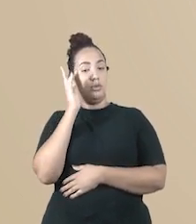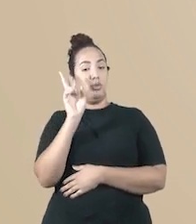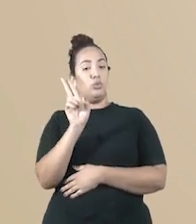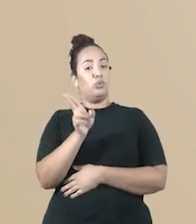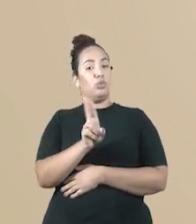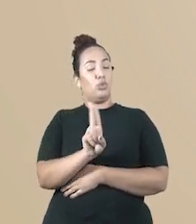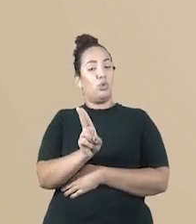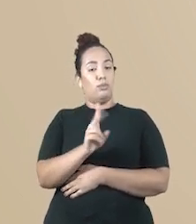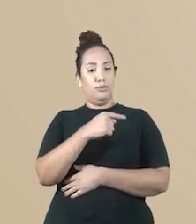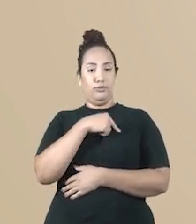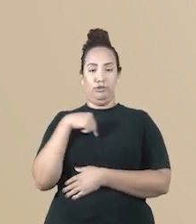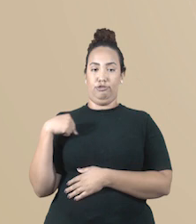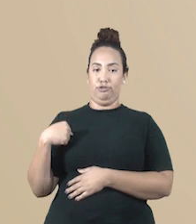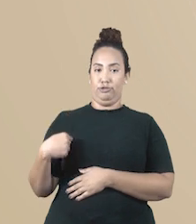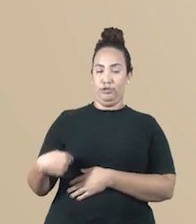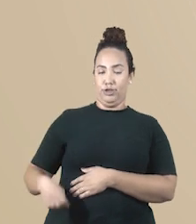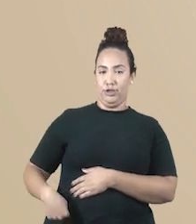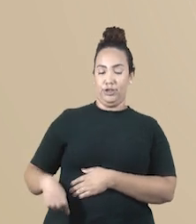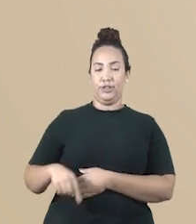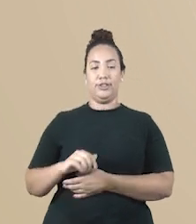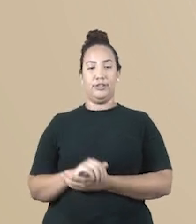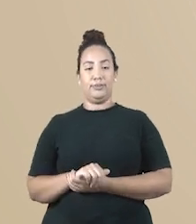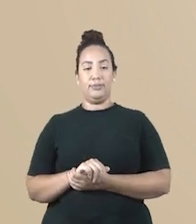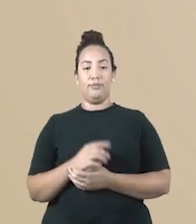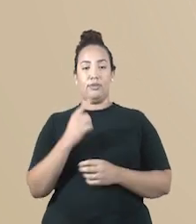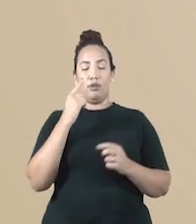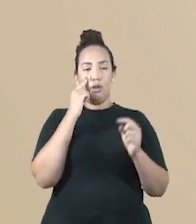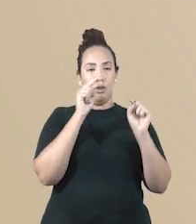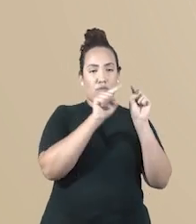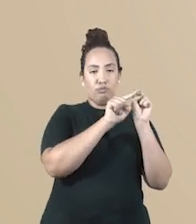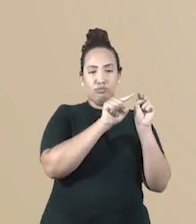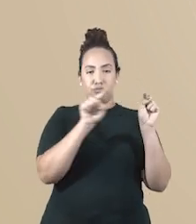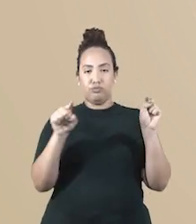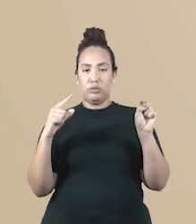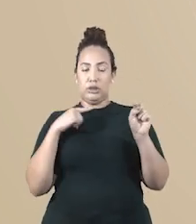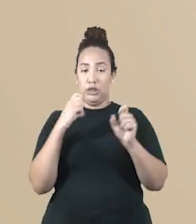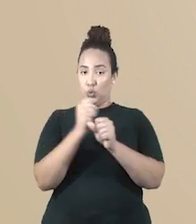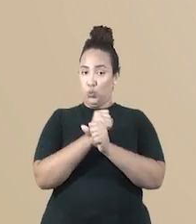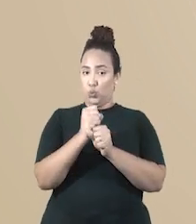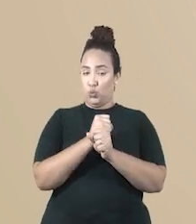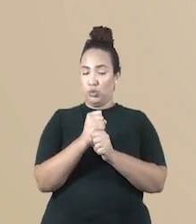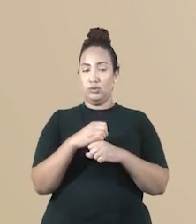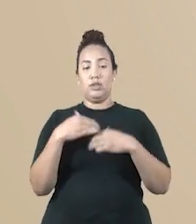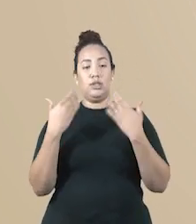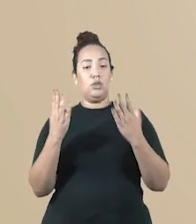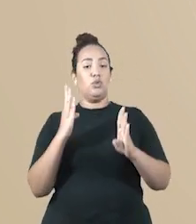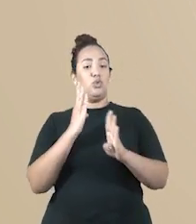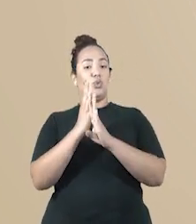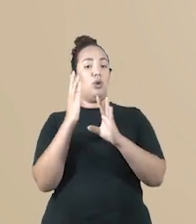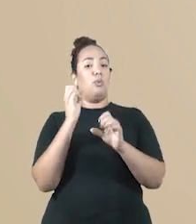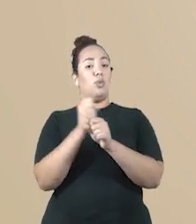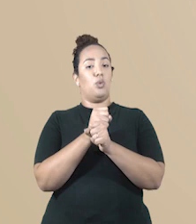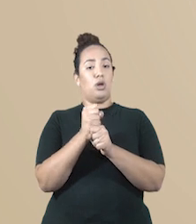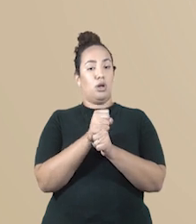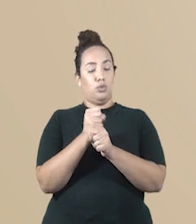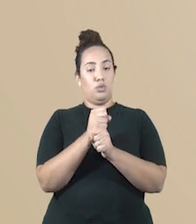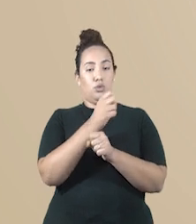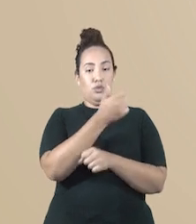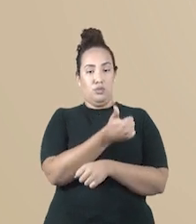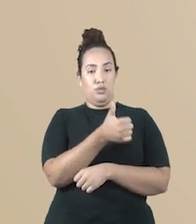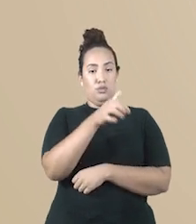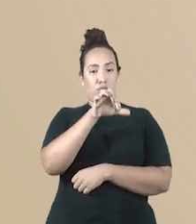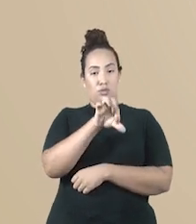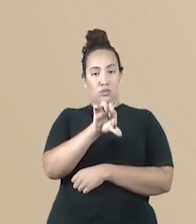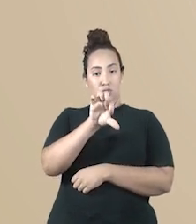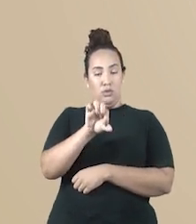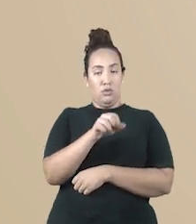da seleção China. E nessa mesma linha terá o ano. Assim, descobrimos que foi no ano